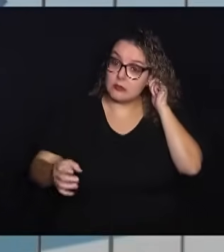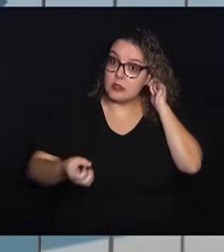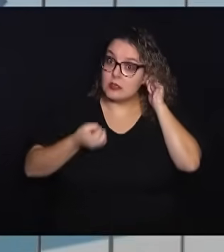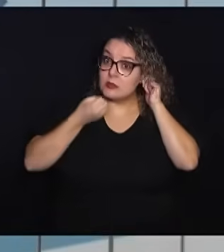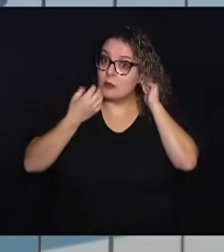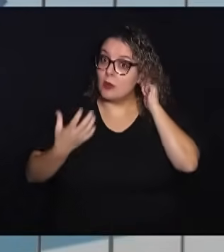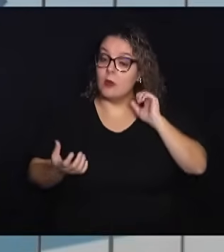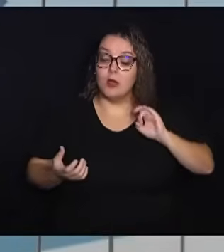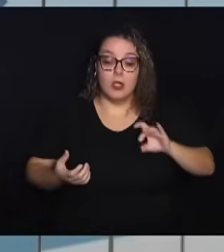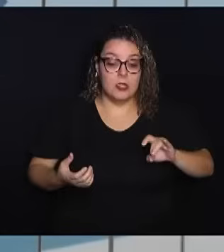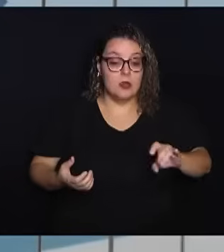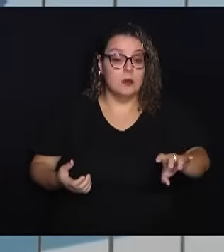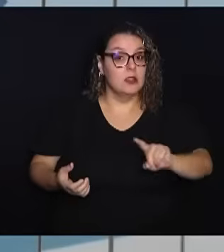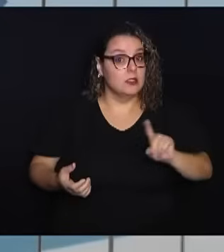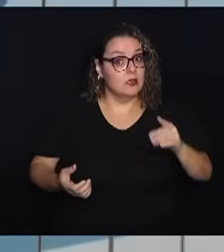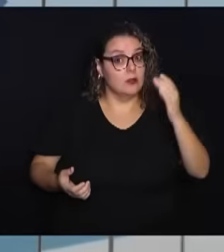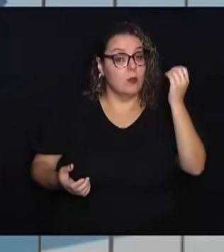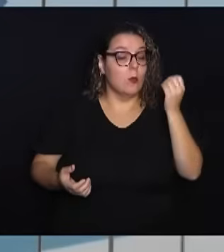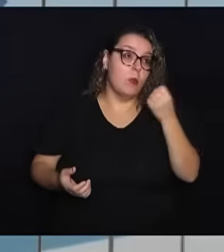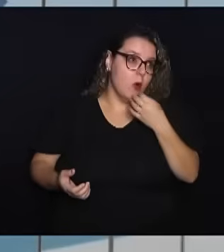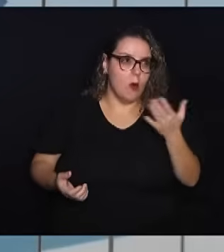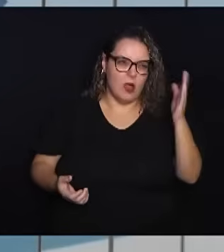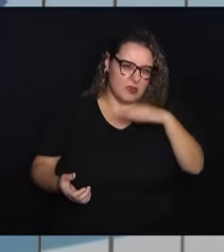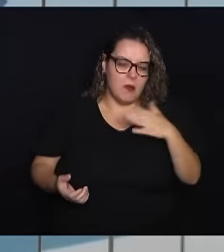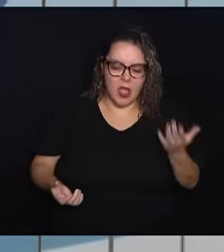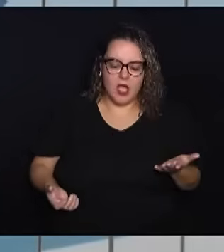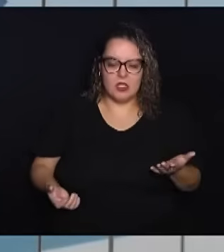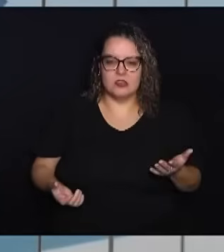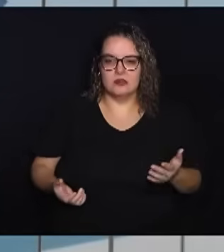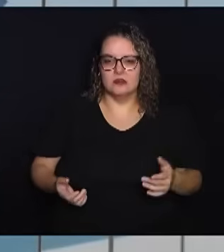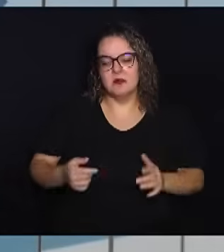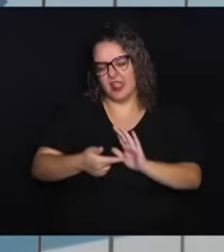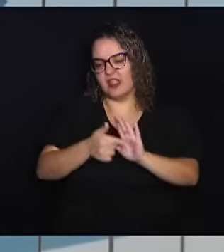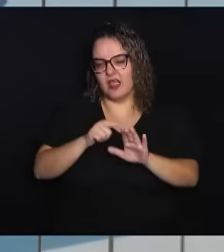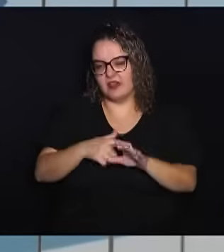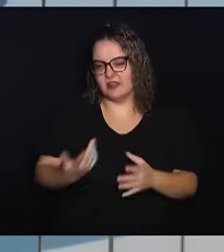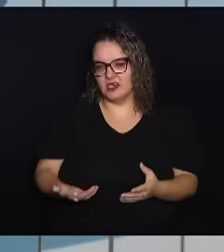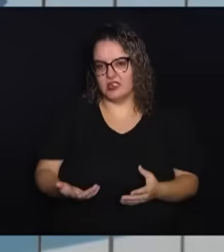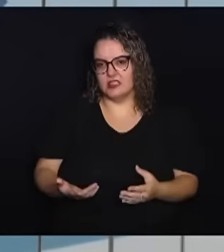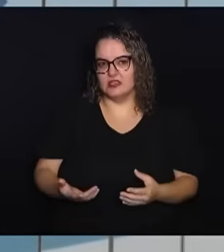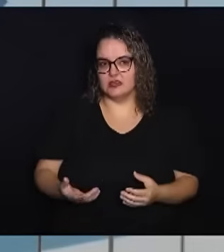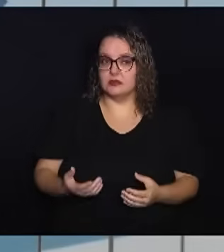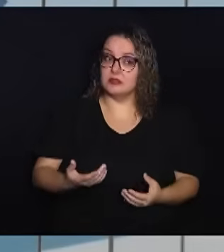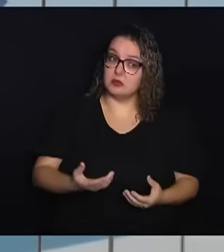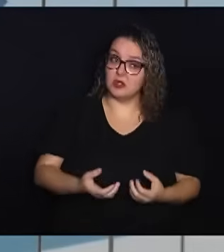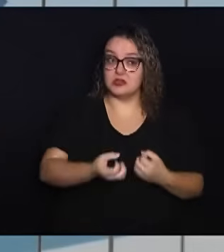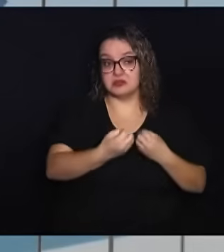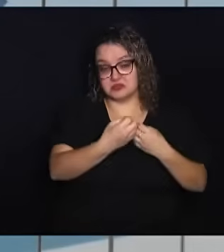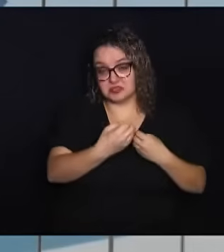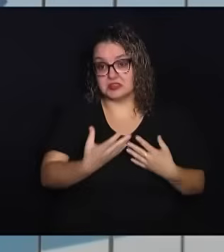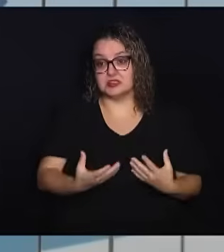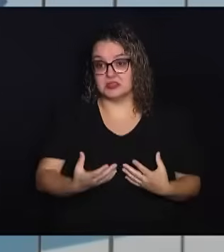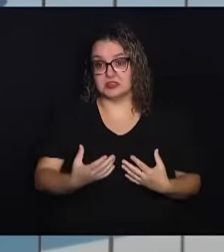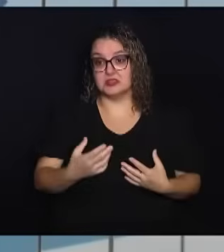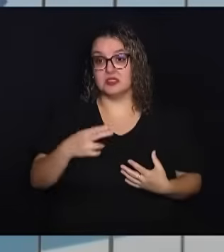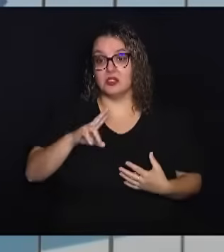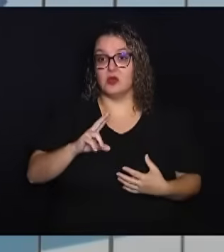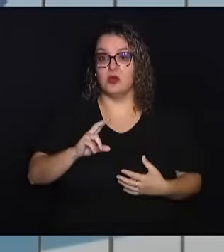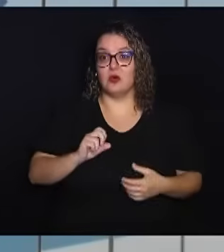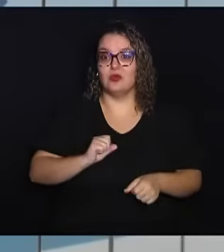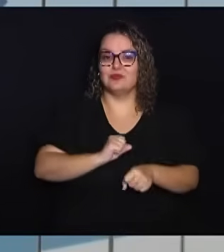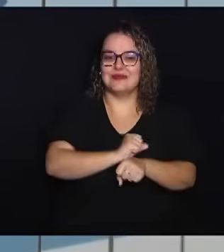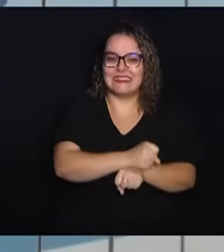sementes não tão boas, que podem ou nos trazer aprendizados ou podem nos fazer ficar escravos